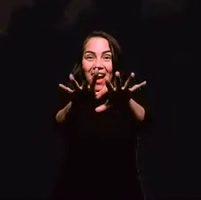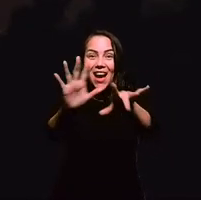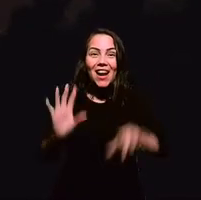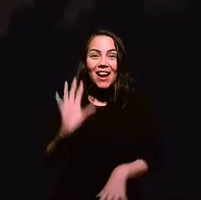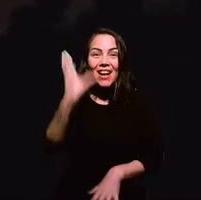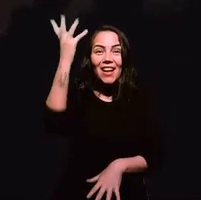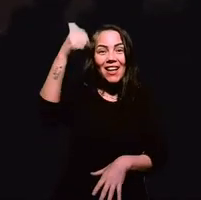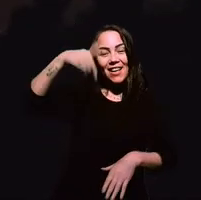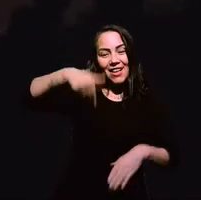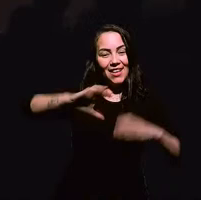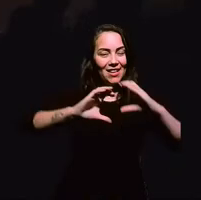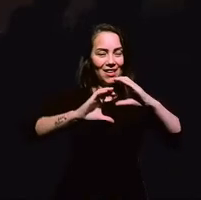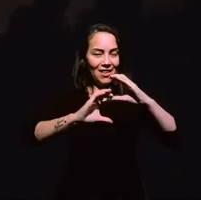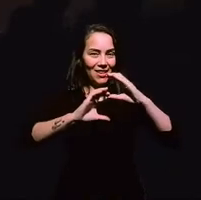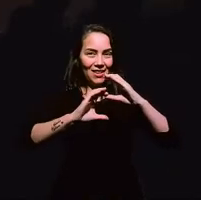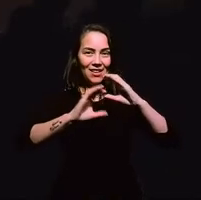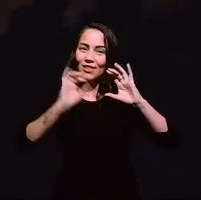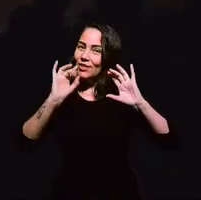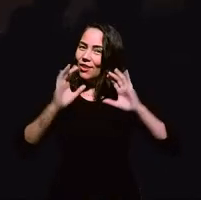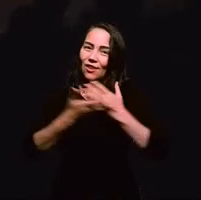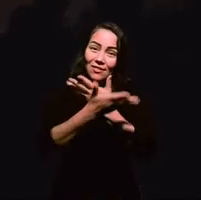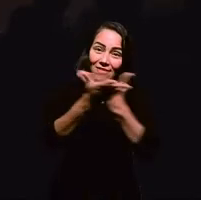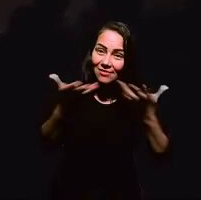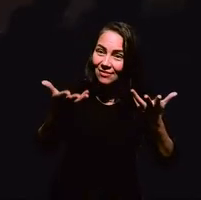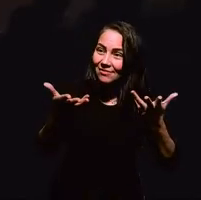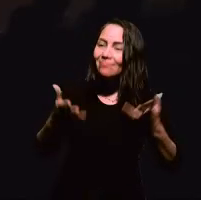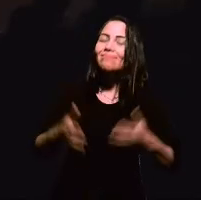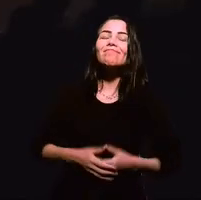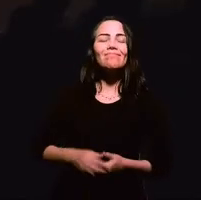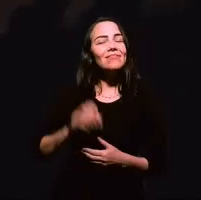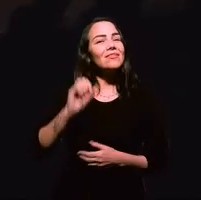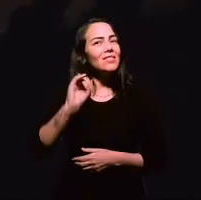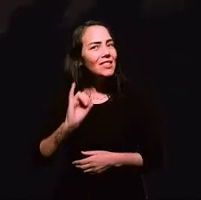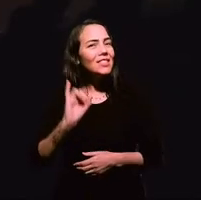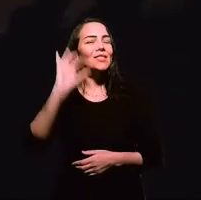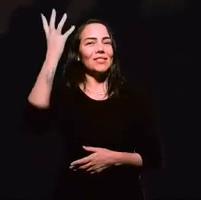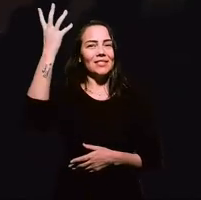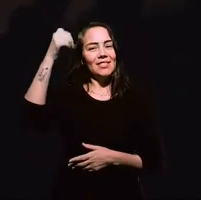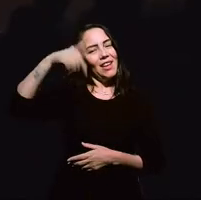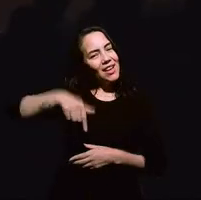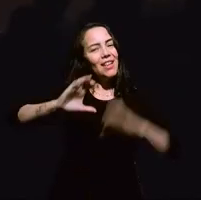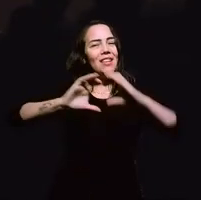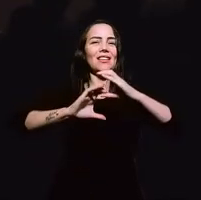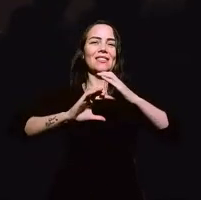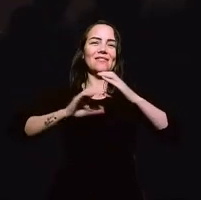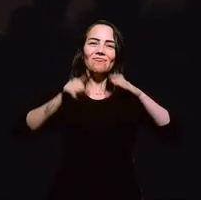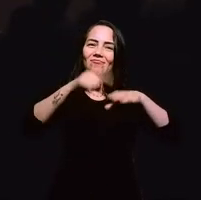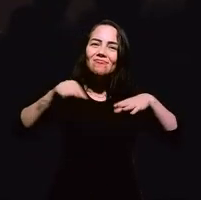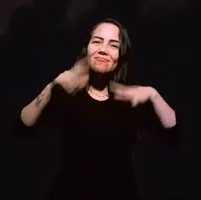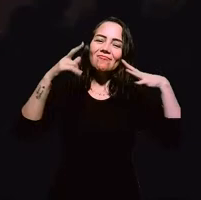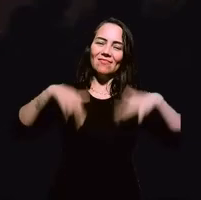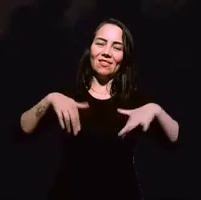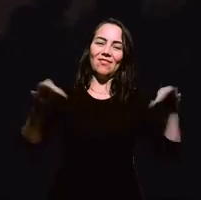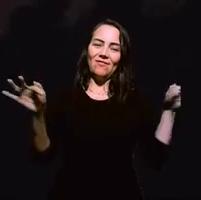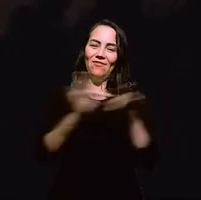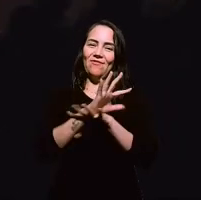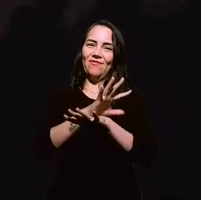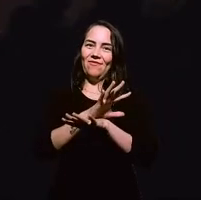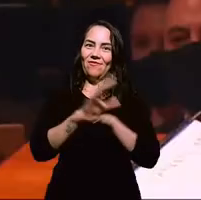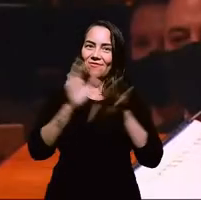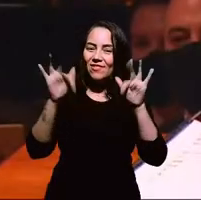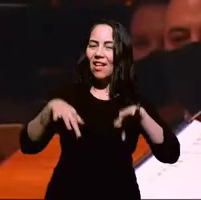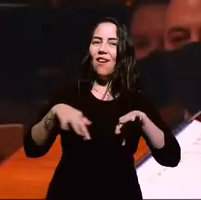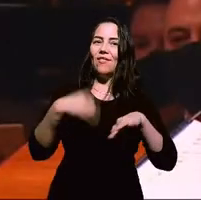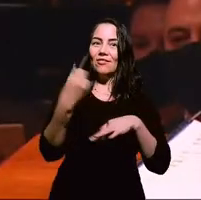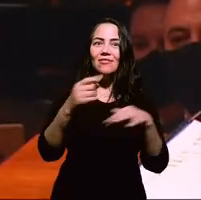aqui no palco é só do palco. Só acontece aqui. Então, aqui é o produto final. Nós